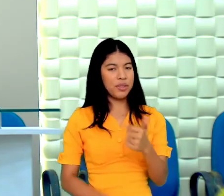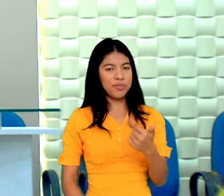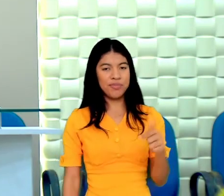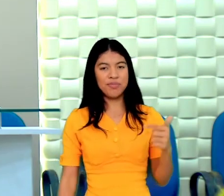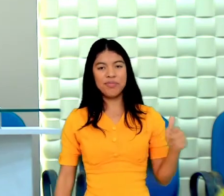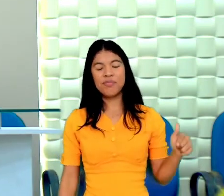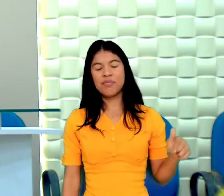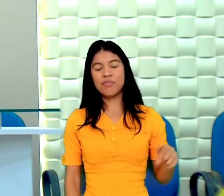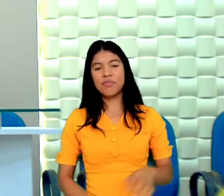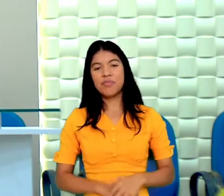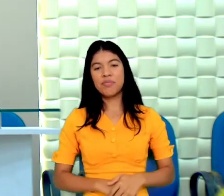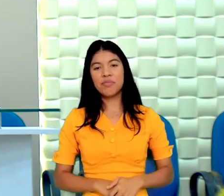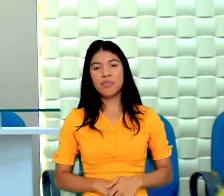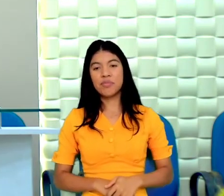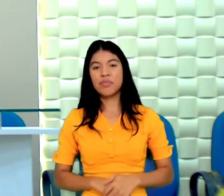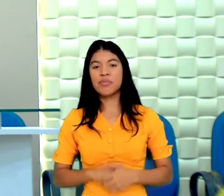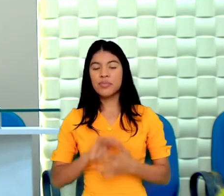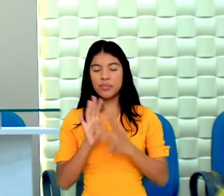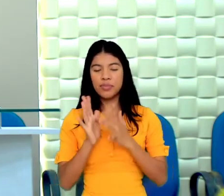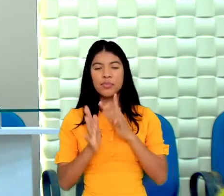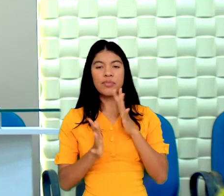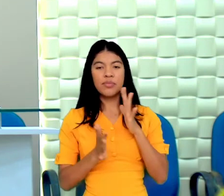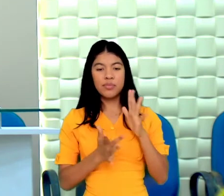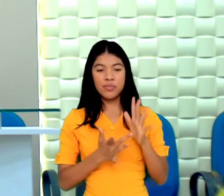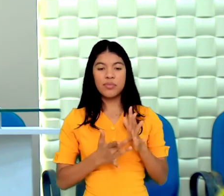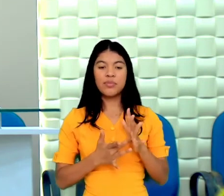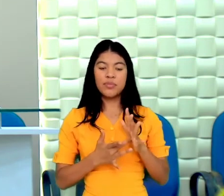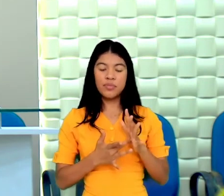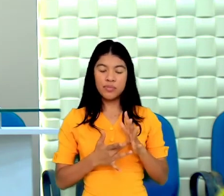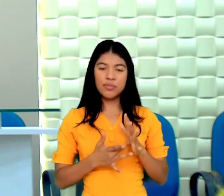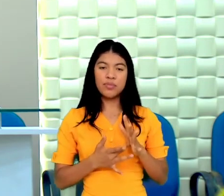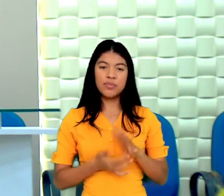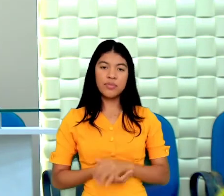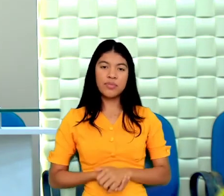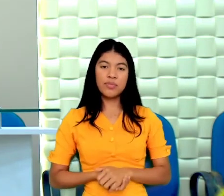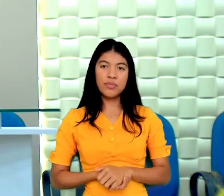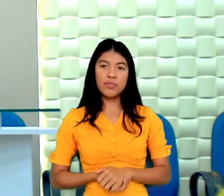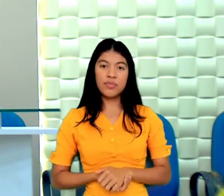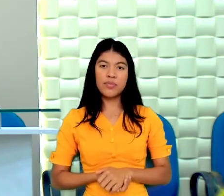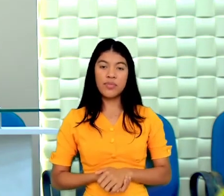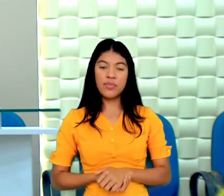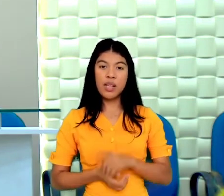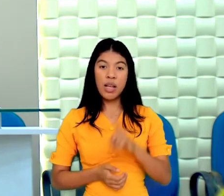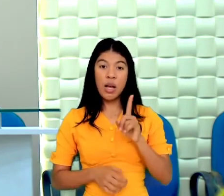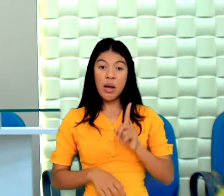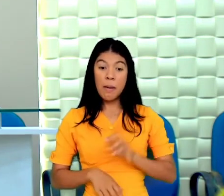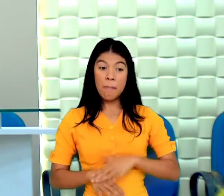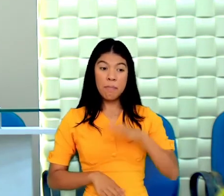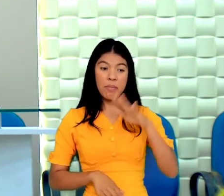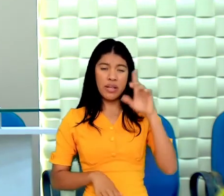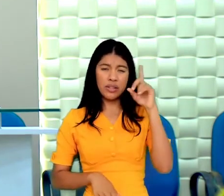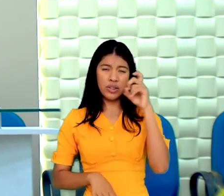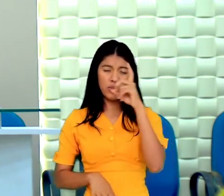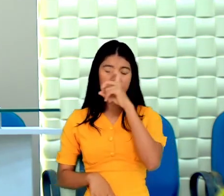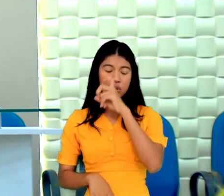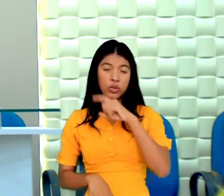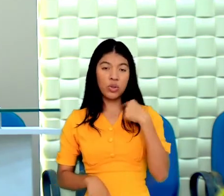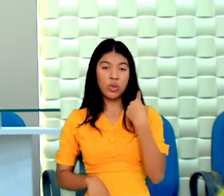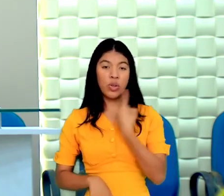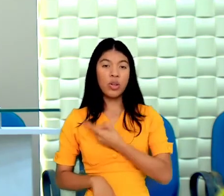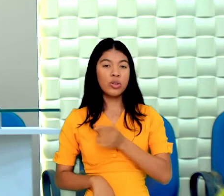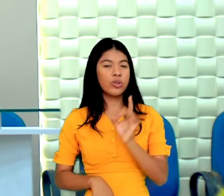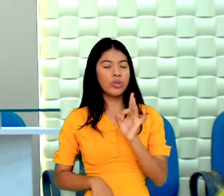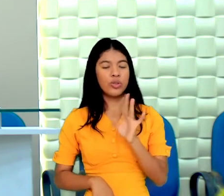a parte principal, Ele fez a parte mais dolorosa. A nós cabe tão